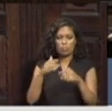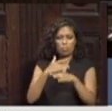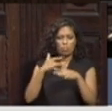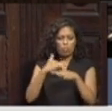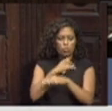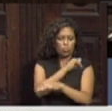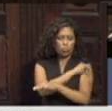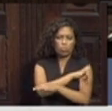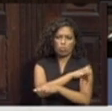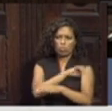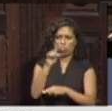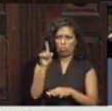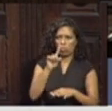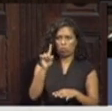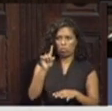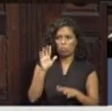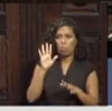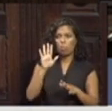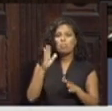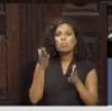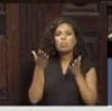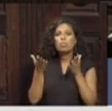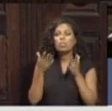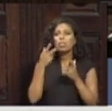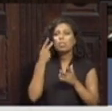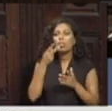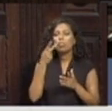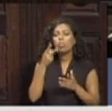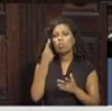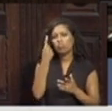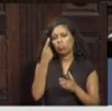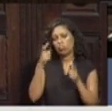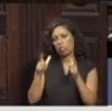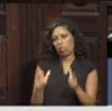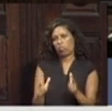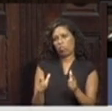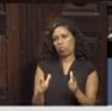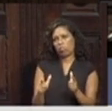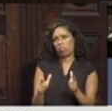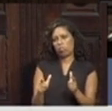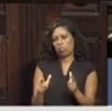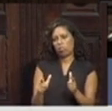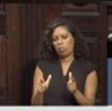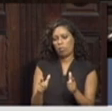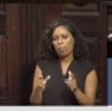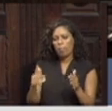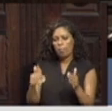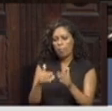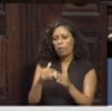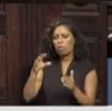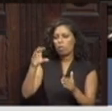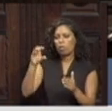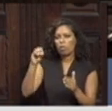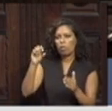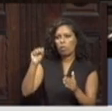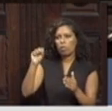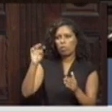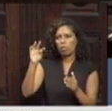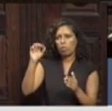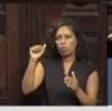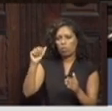perda de 2 crianças e um adolescente nas últimas 48 horas, mas eu quero